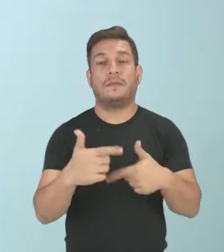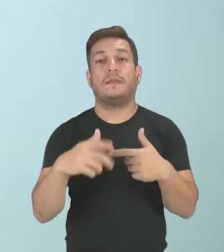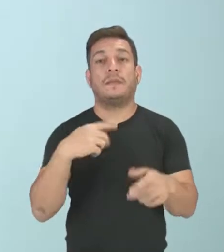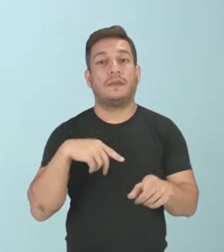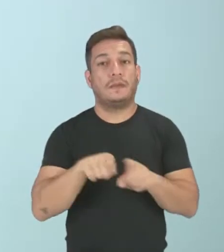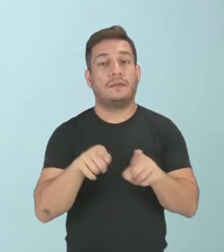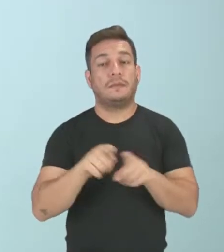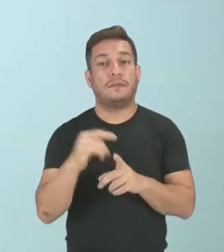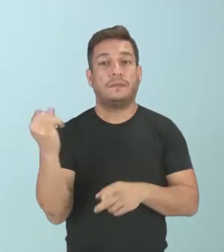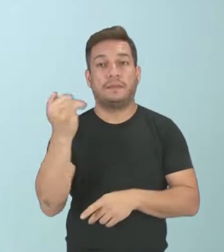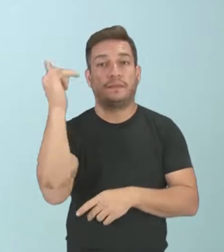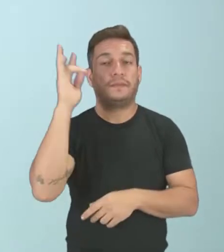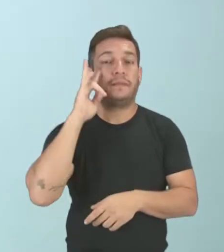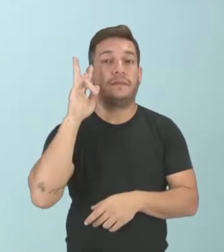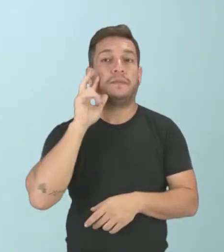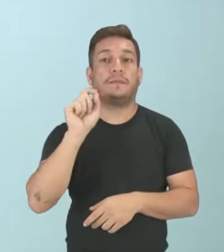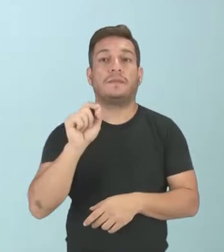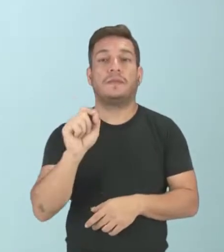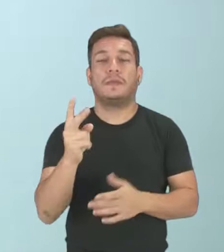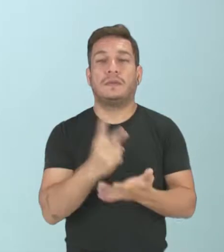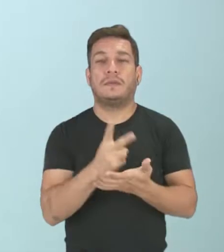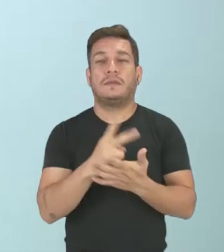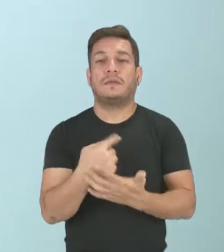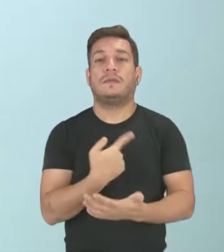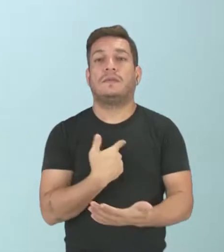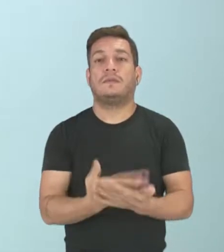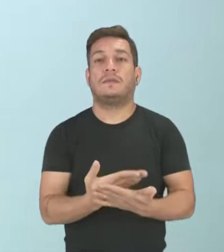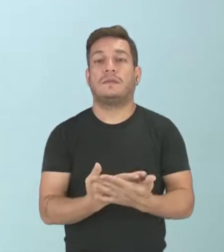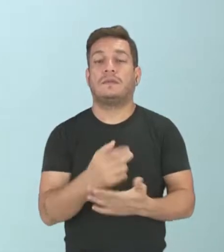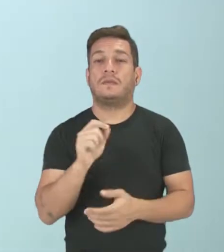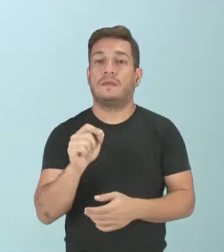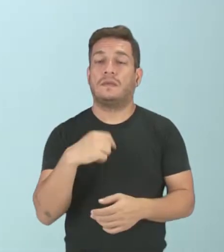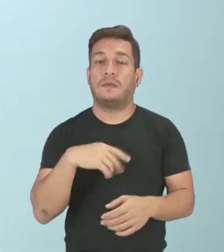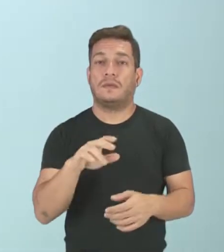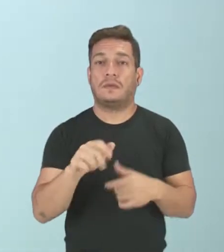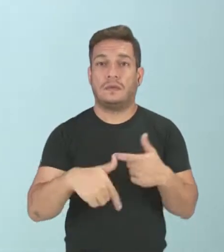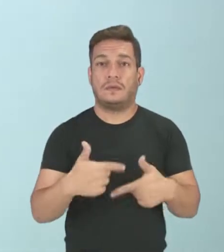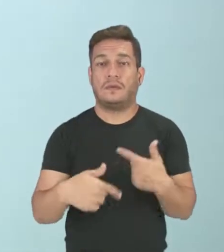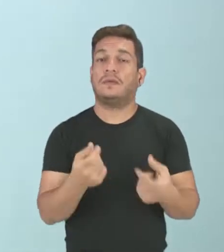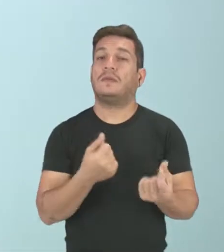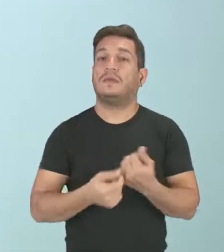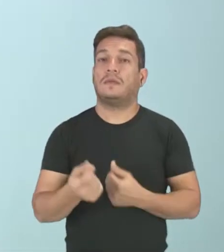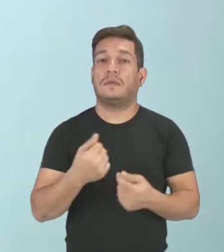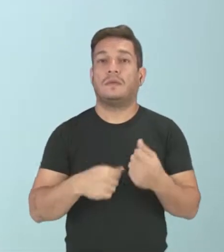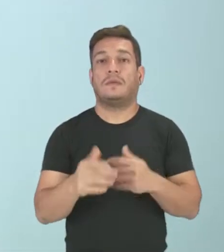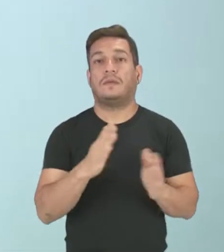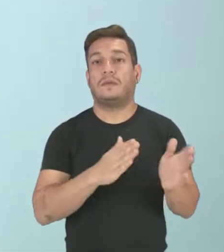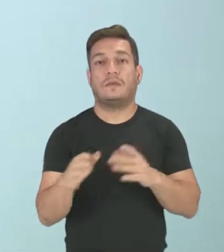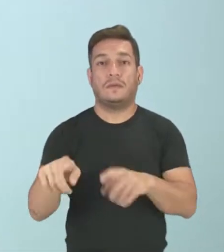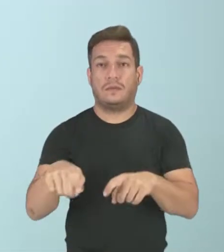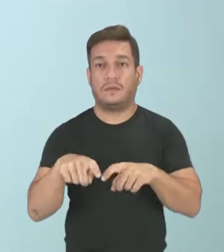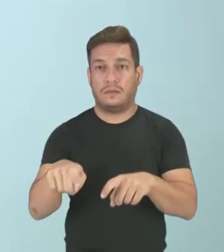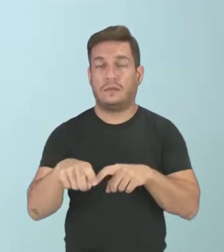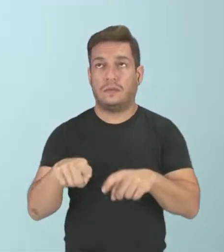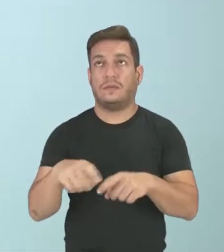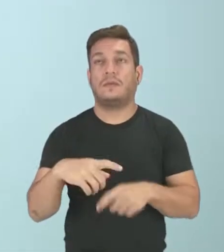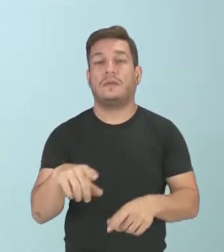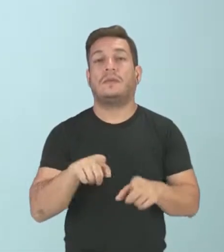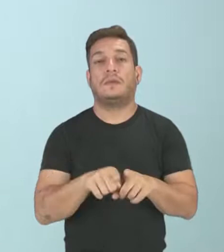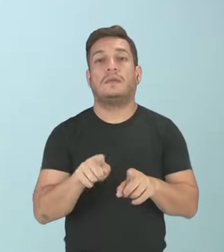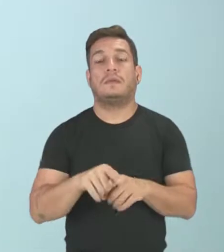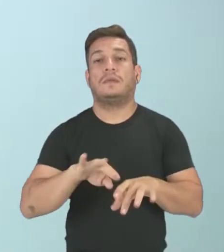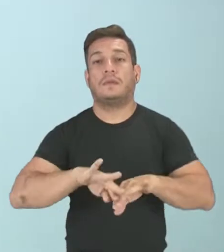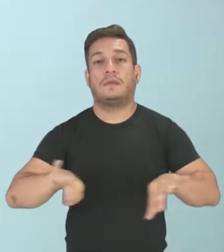Vale lembrar para vocês o seguinte, que sempre que a gente vai estudar sobre as atividades econômicas do período colonial, nós